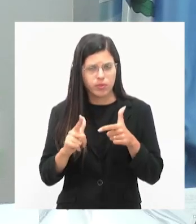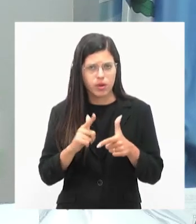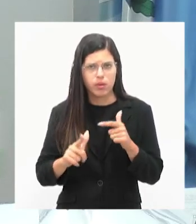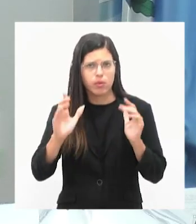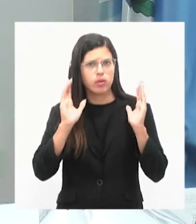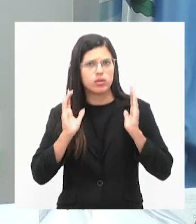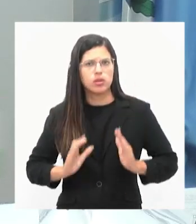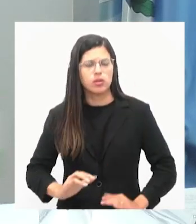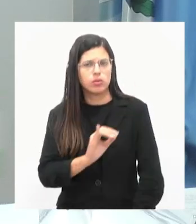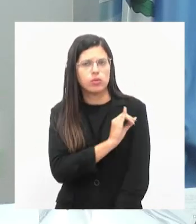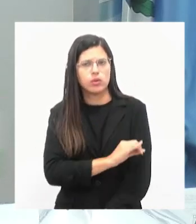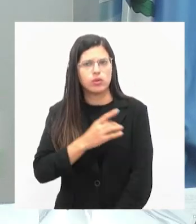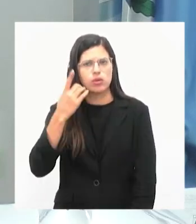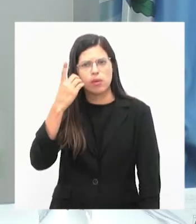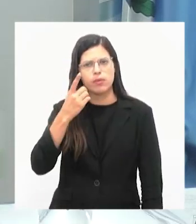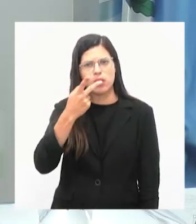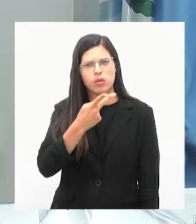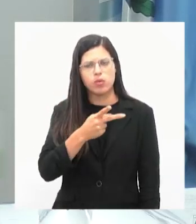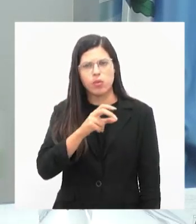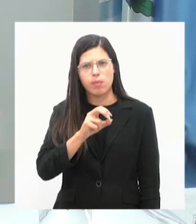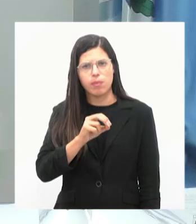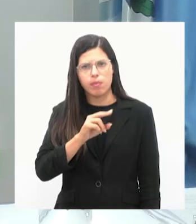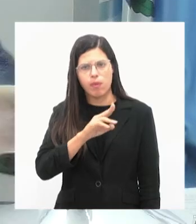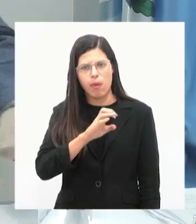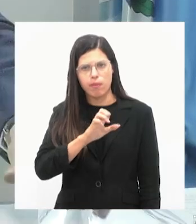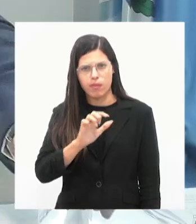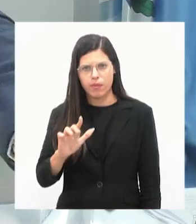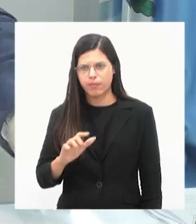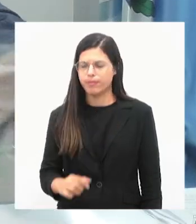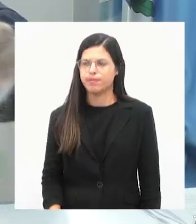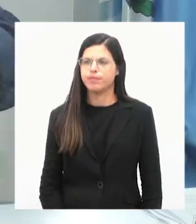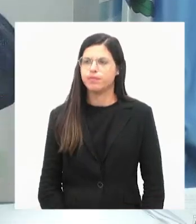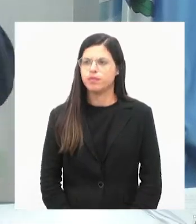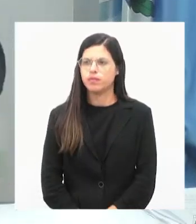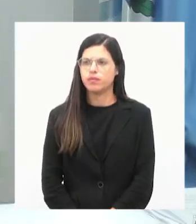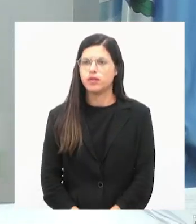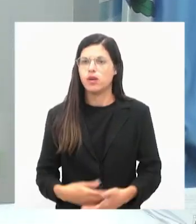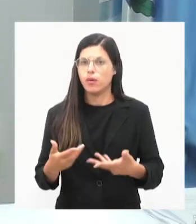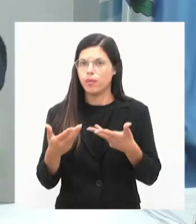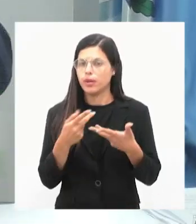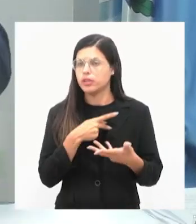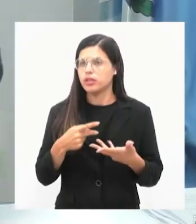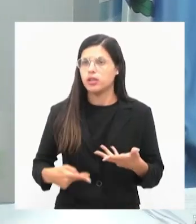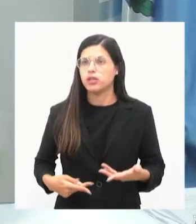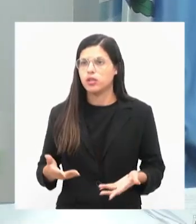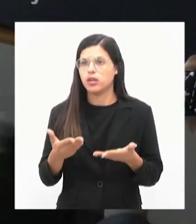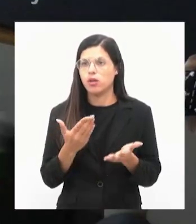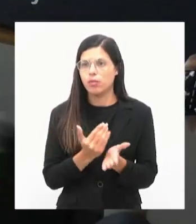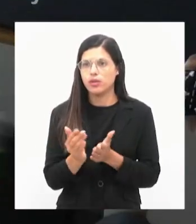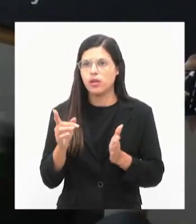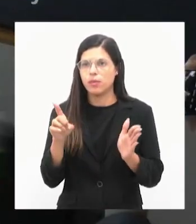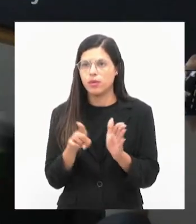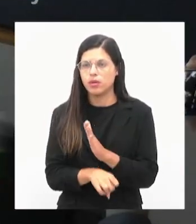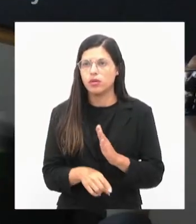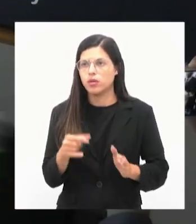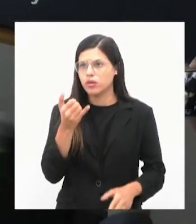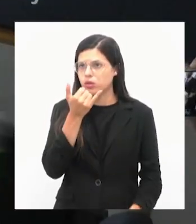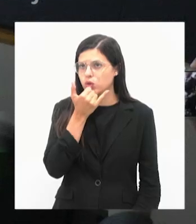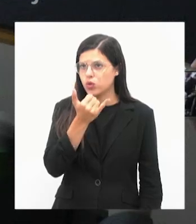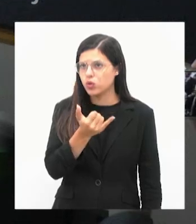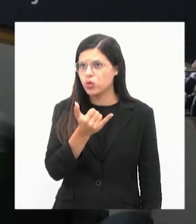Rio de Janeiro. Deputado Felipe Poubel. Presidente, eu queria começar perguntando se... Perdão, o Rio Parque... saudar o meu